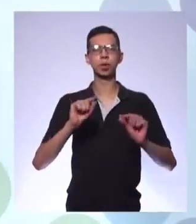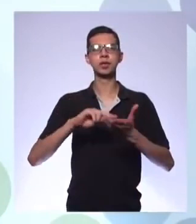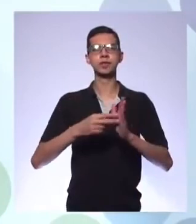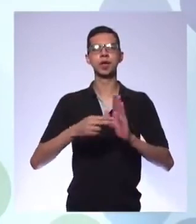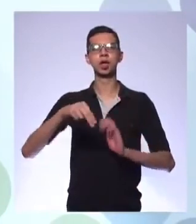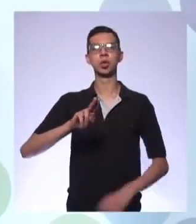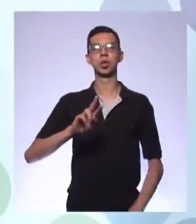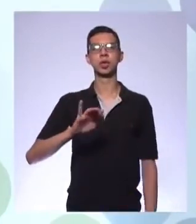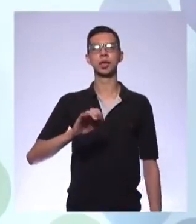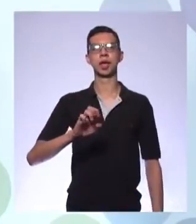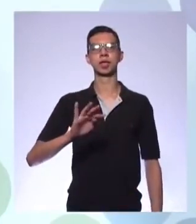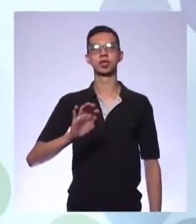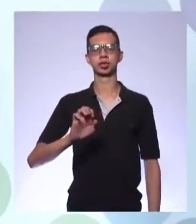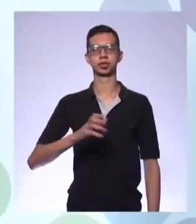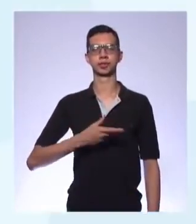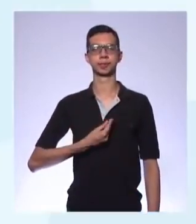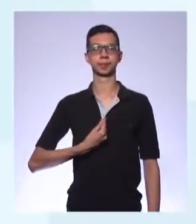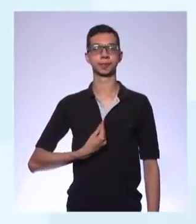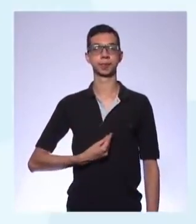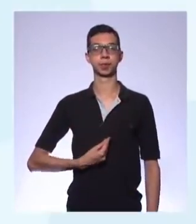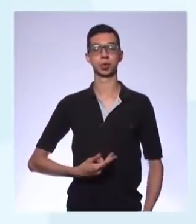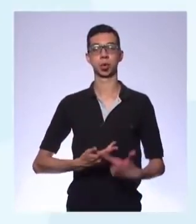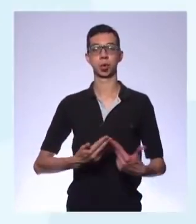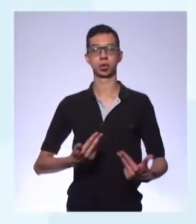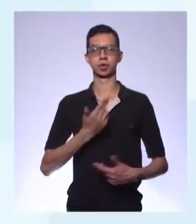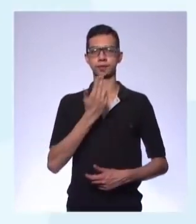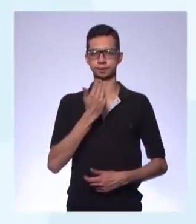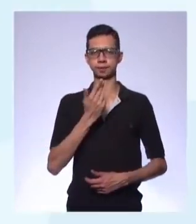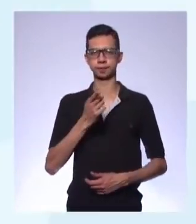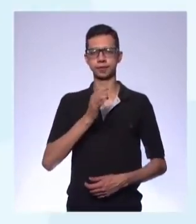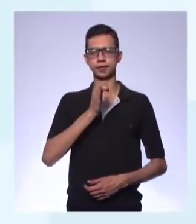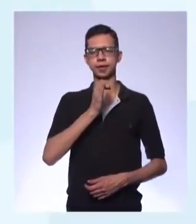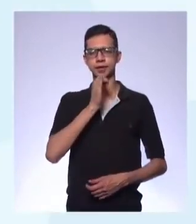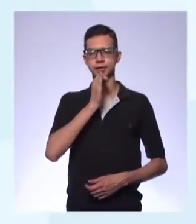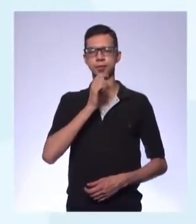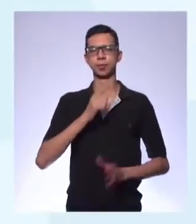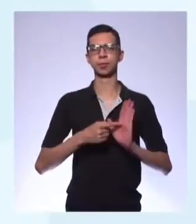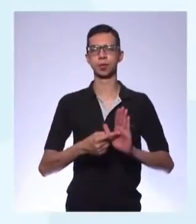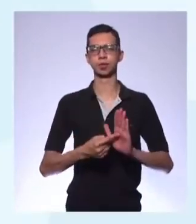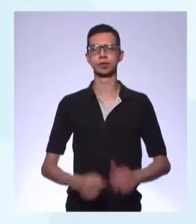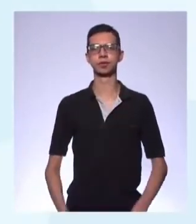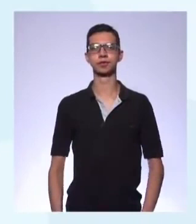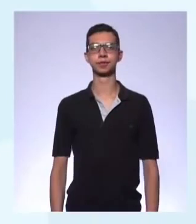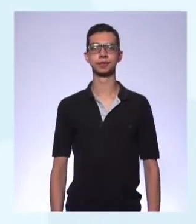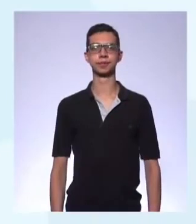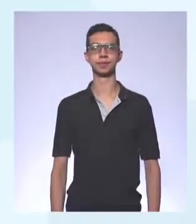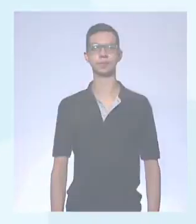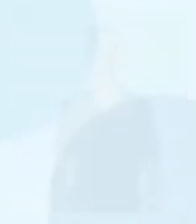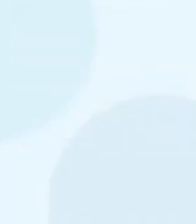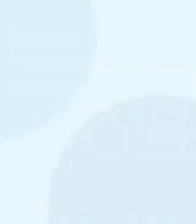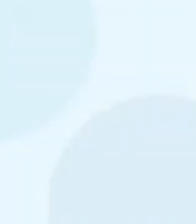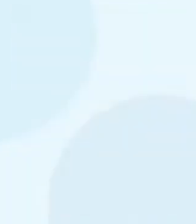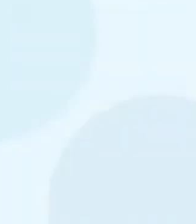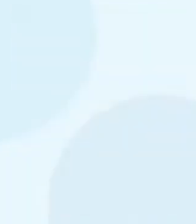E aí eu quero que você me dê um exemplo também. Eu vou dar 2 minutinhos para você, tá bom?